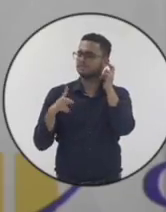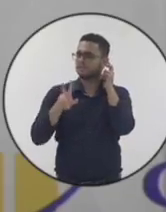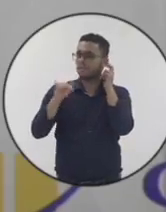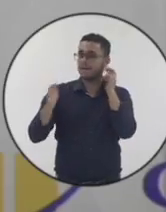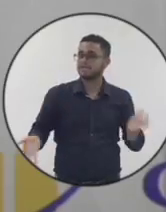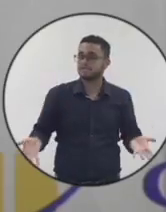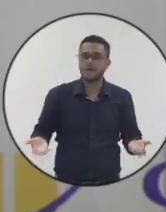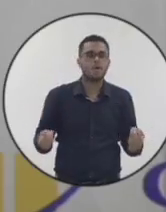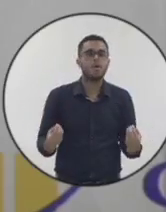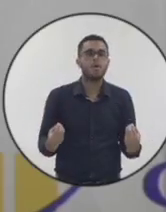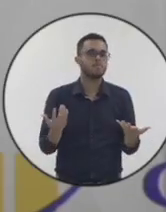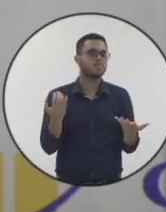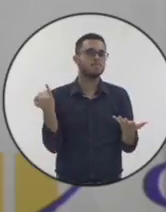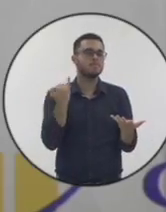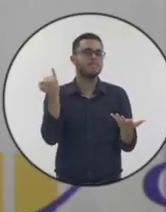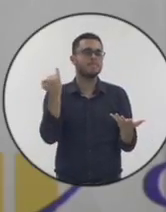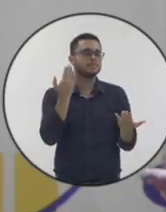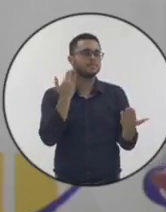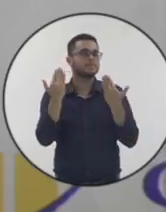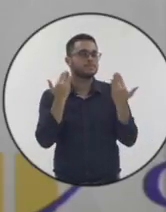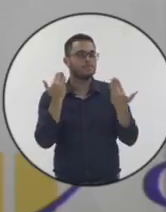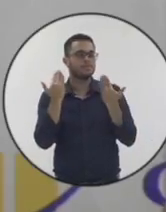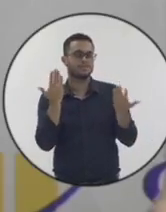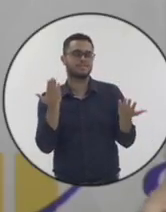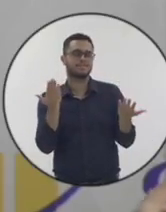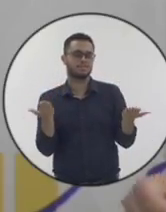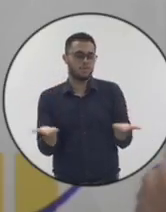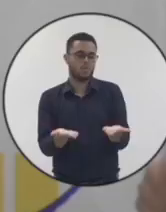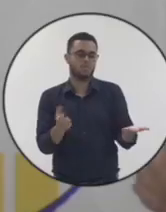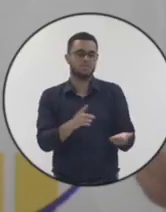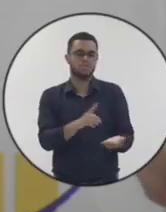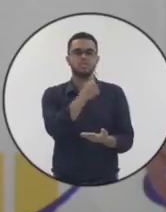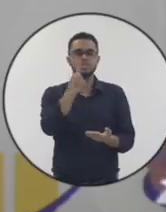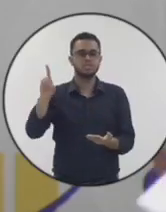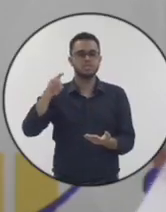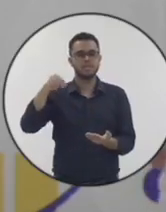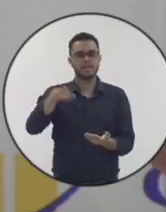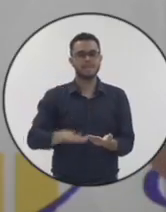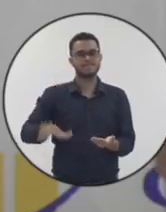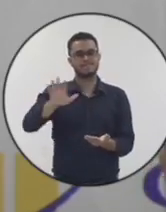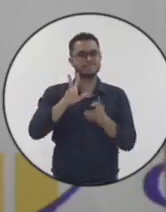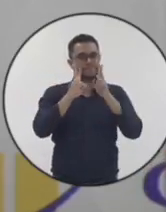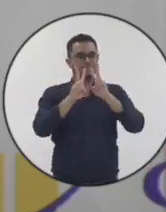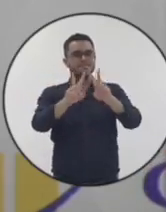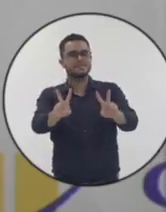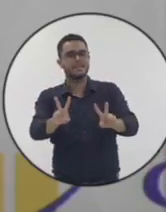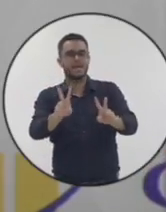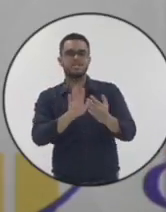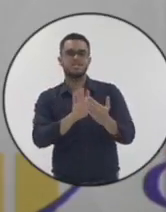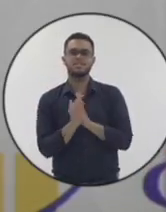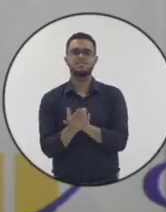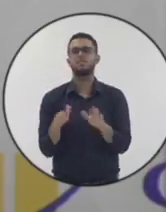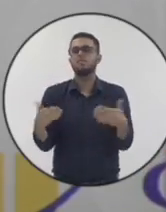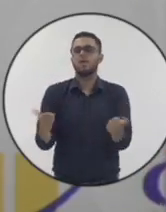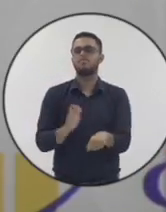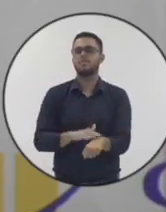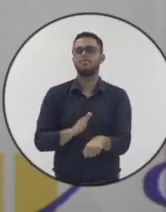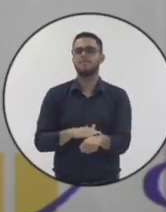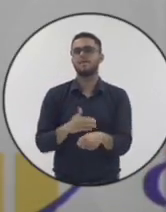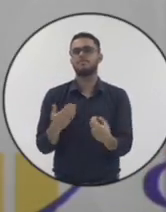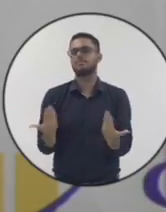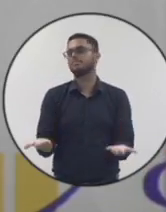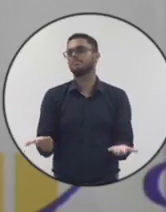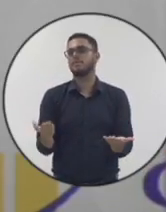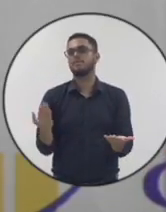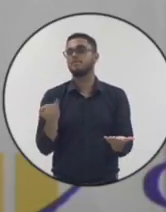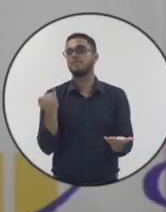qual é a importância da psicologia nesse Dia Nacional da Visibilidade Trans, qual é o momento, qual é a importância